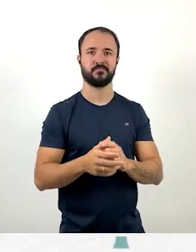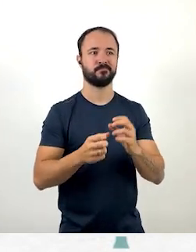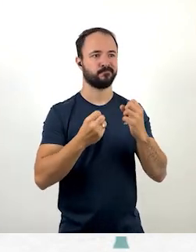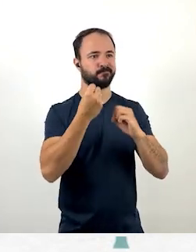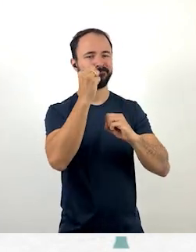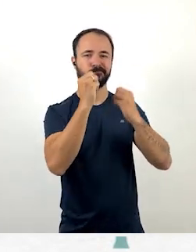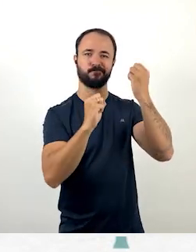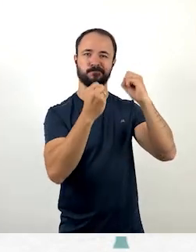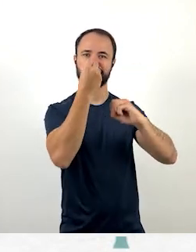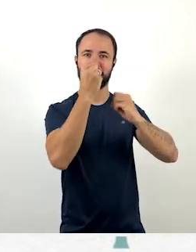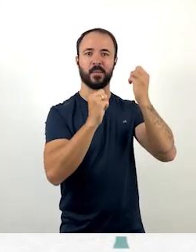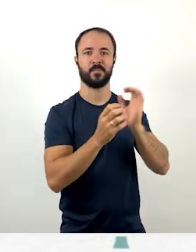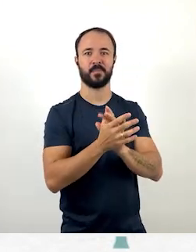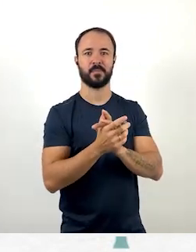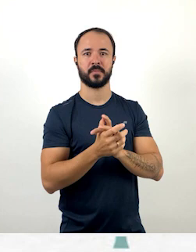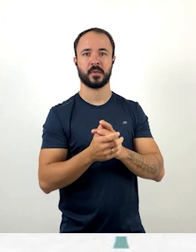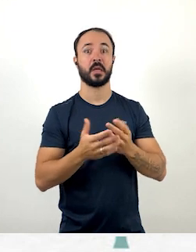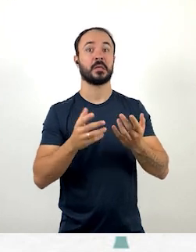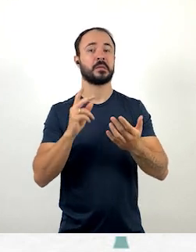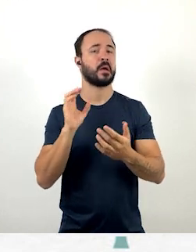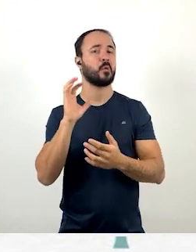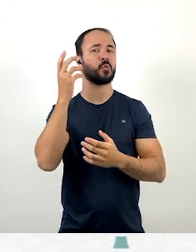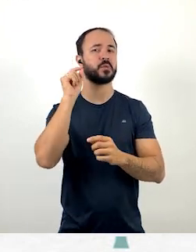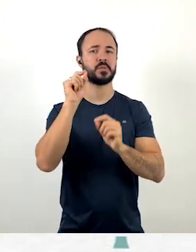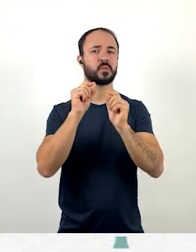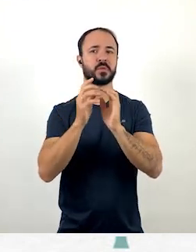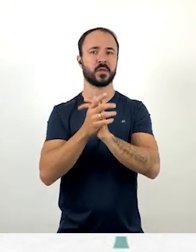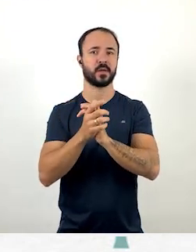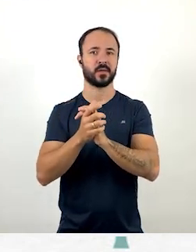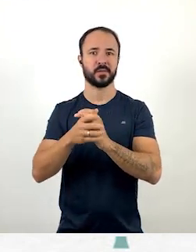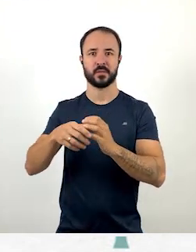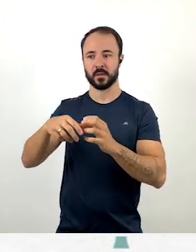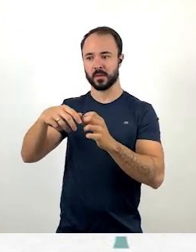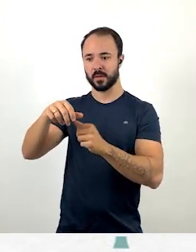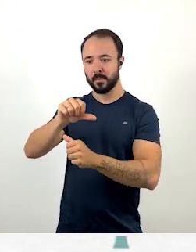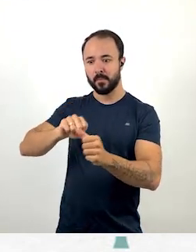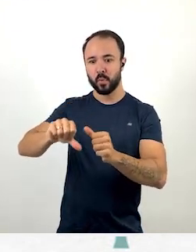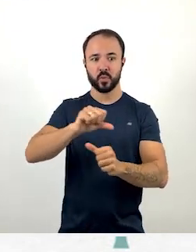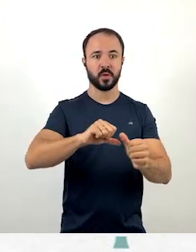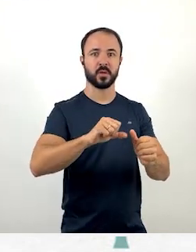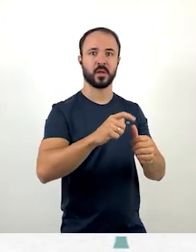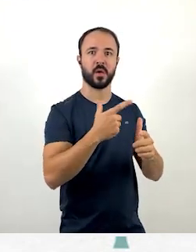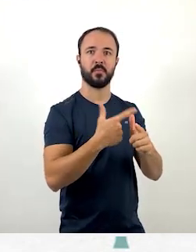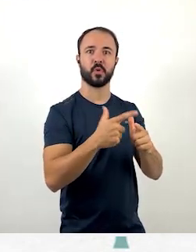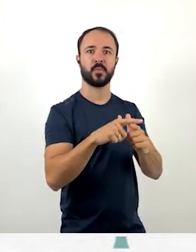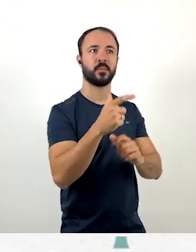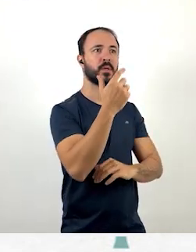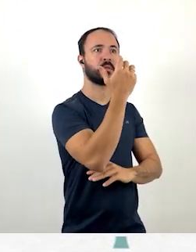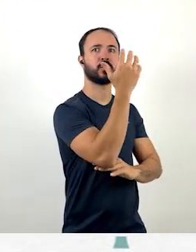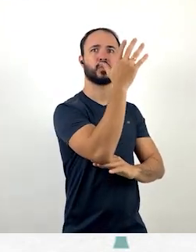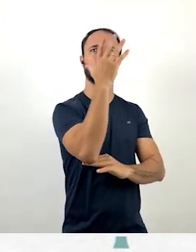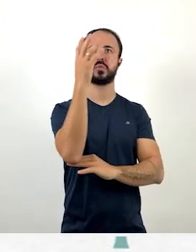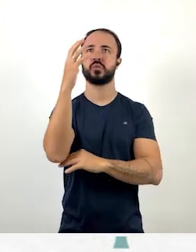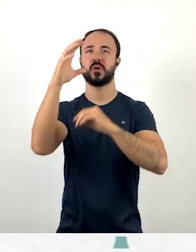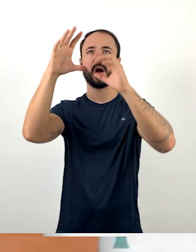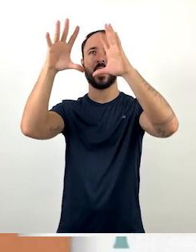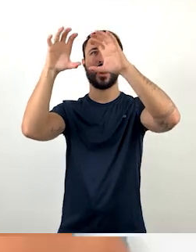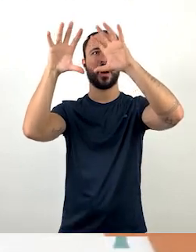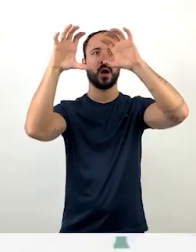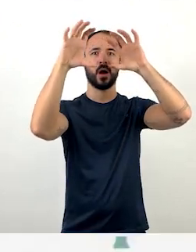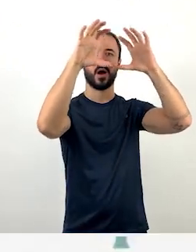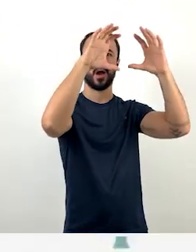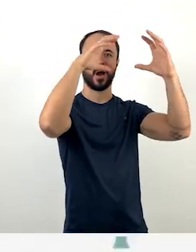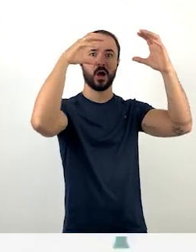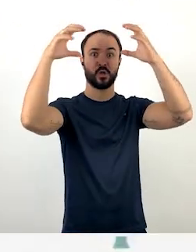propriedades da atmosfera e, como consequência, alterando o pH da chuva. O químico Robert